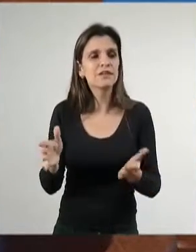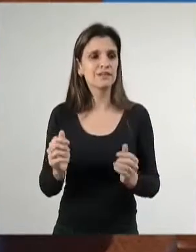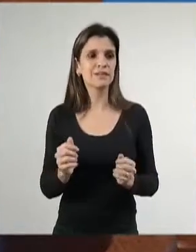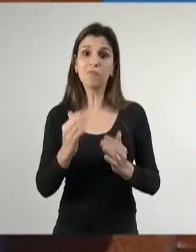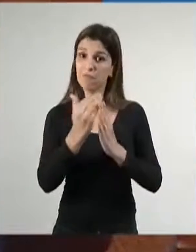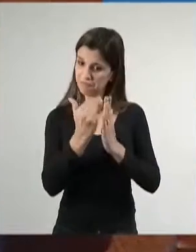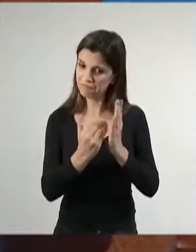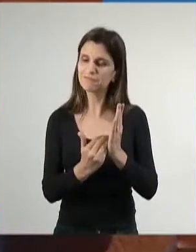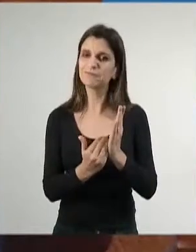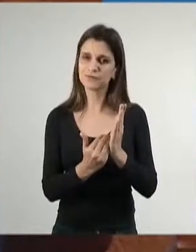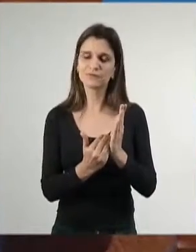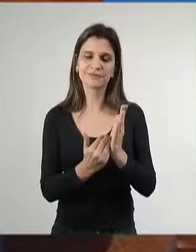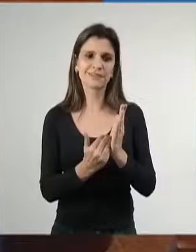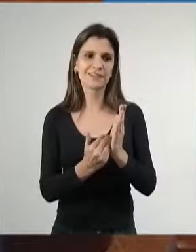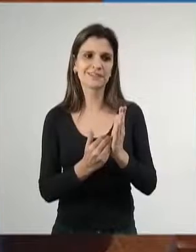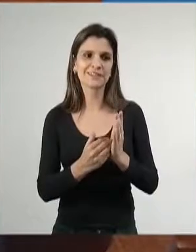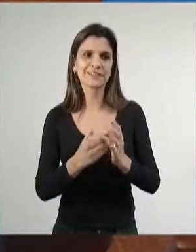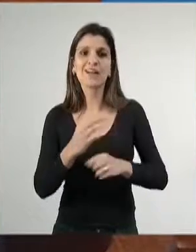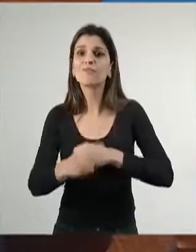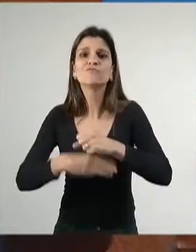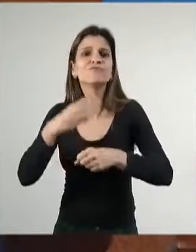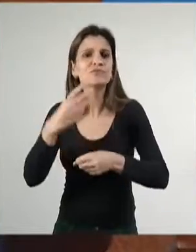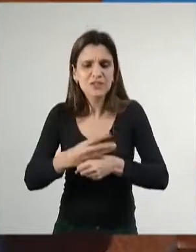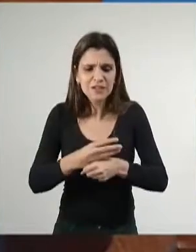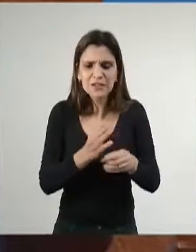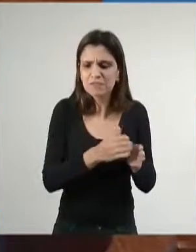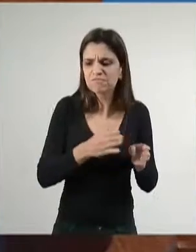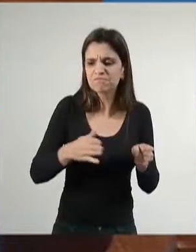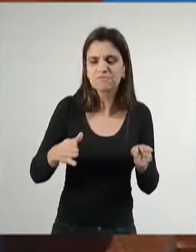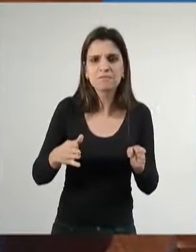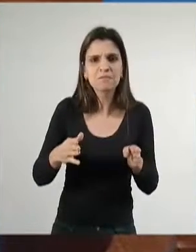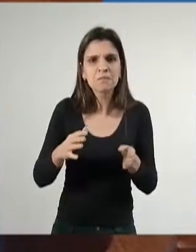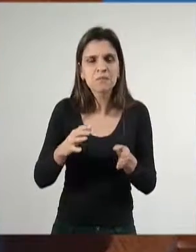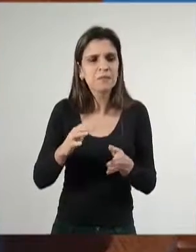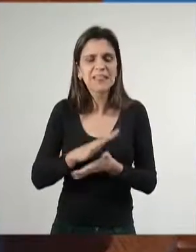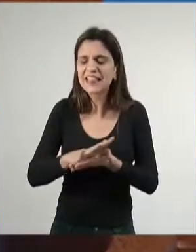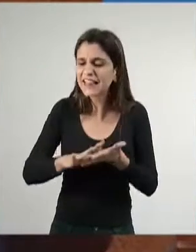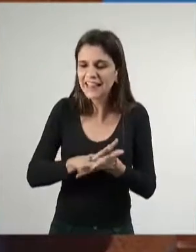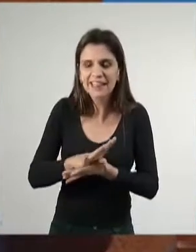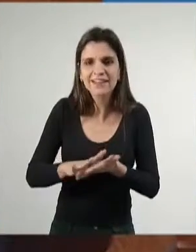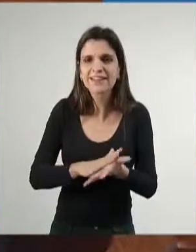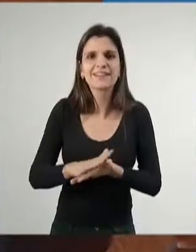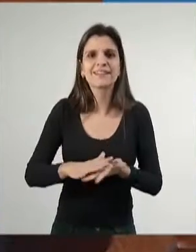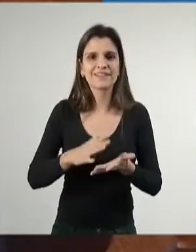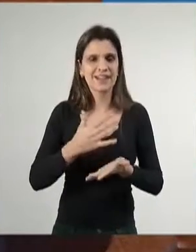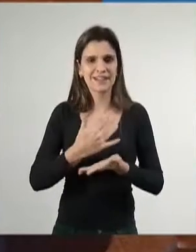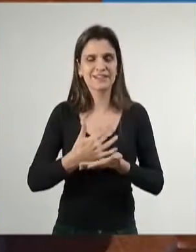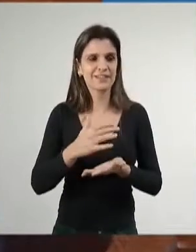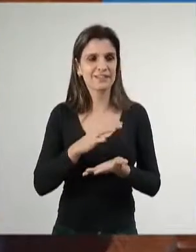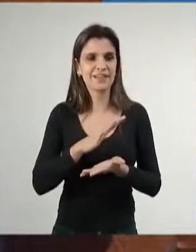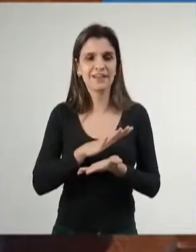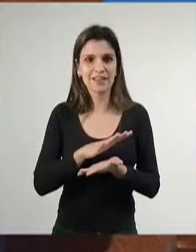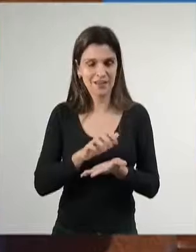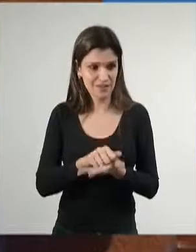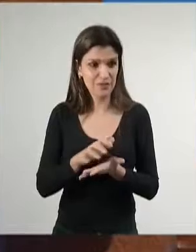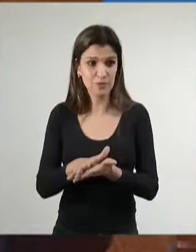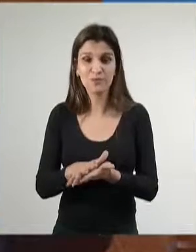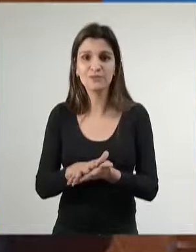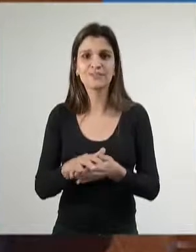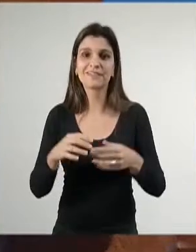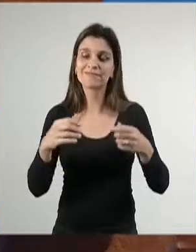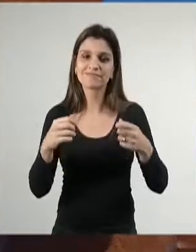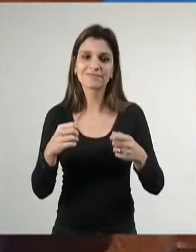mais desconto ainda. Nos 3 últimos anos, da mesma forma. Então, isso também ajudará, tenho certeza,